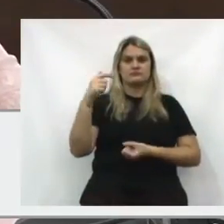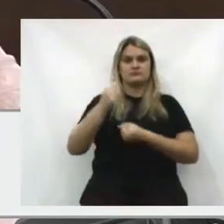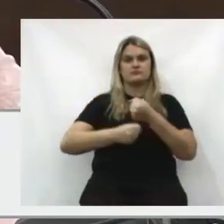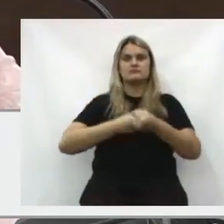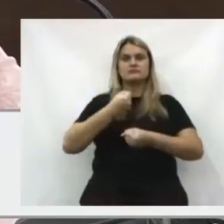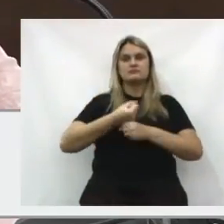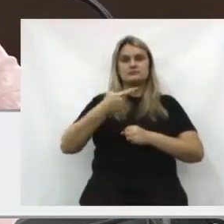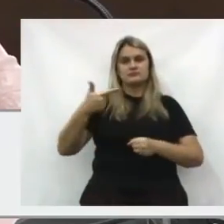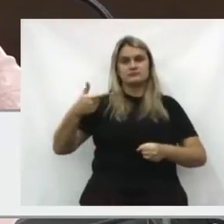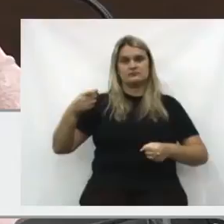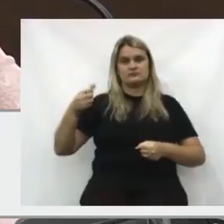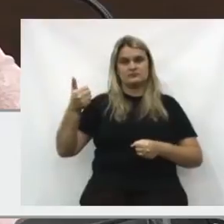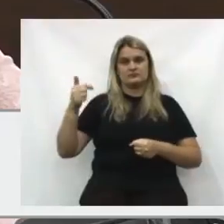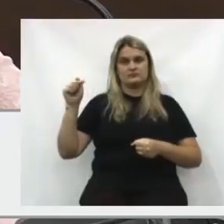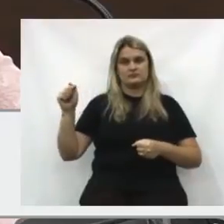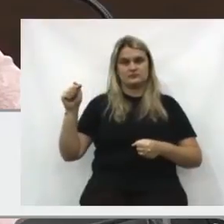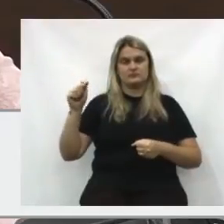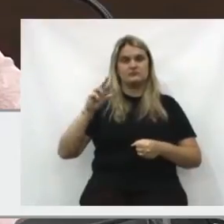Número